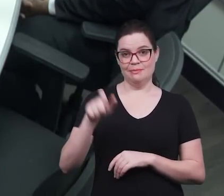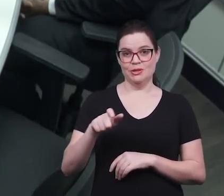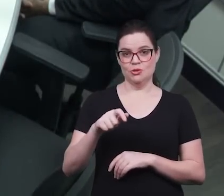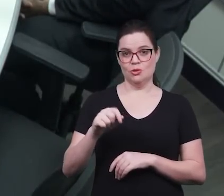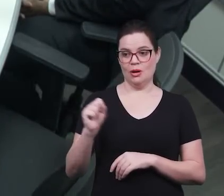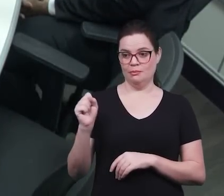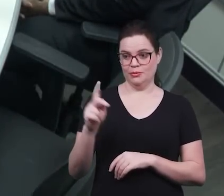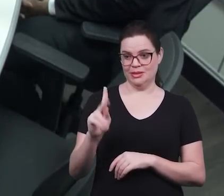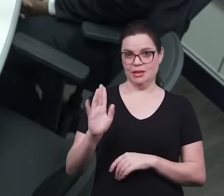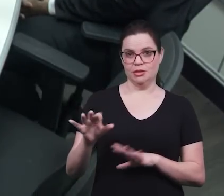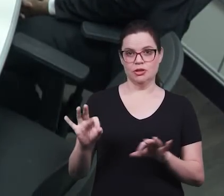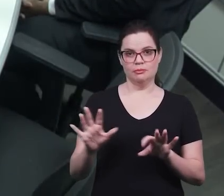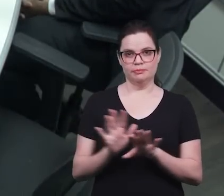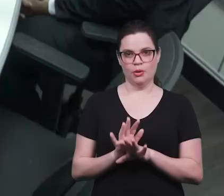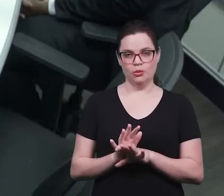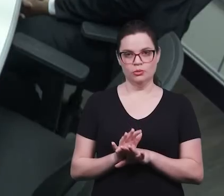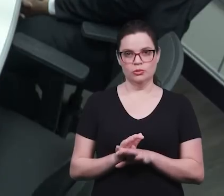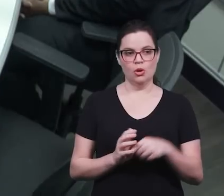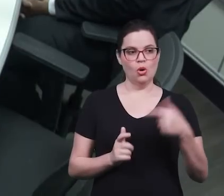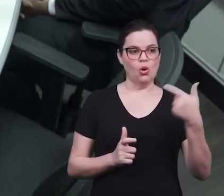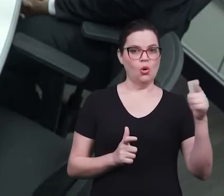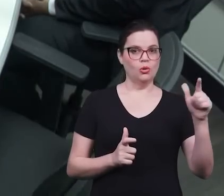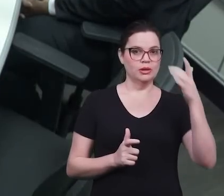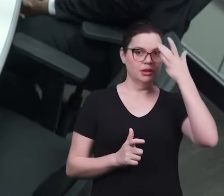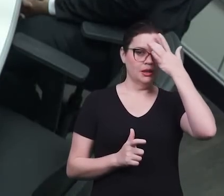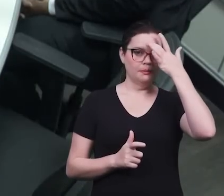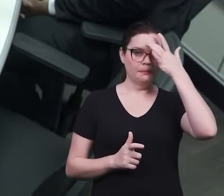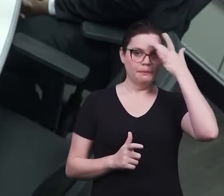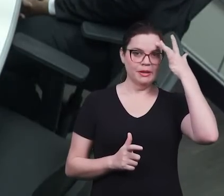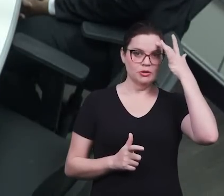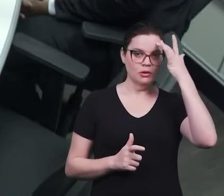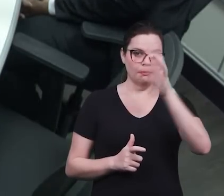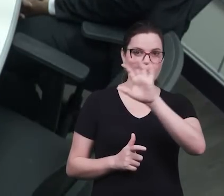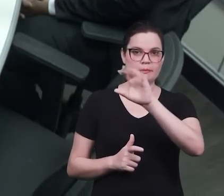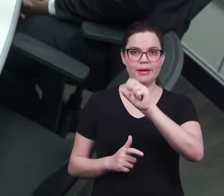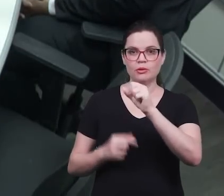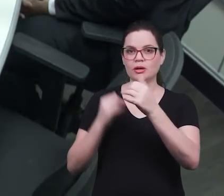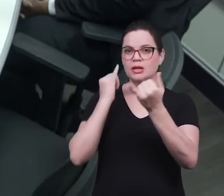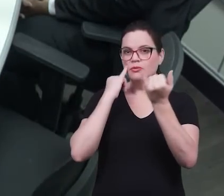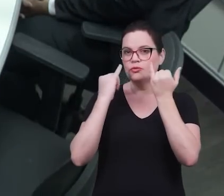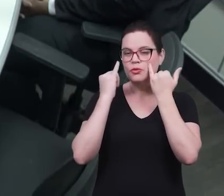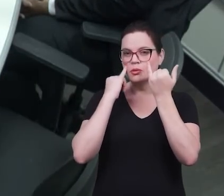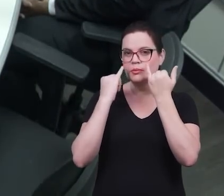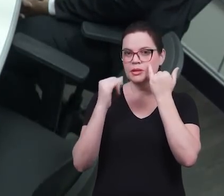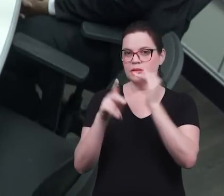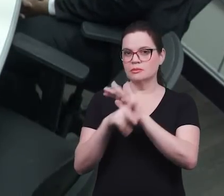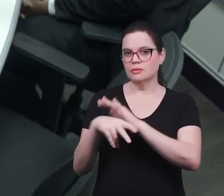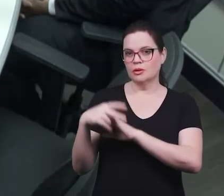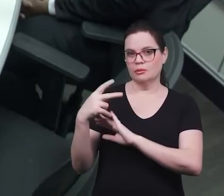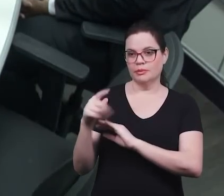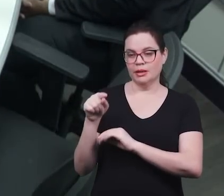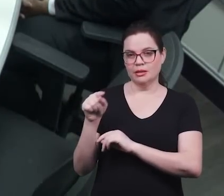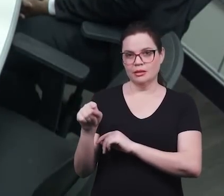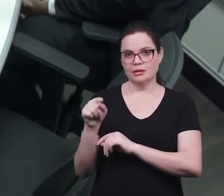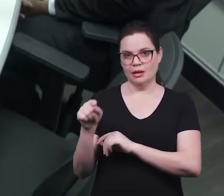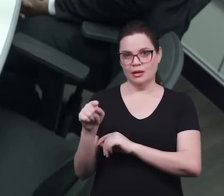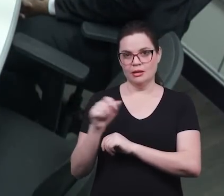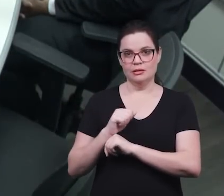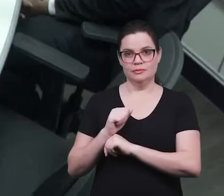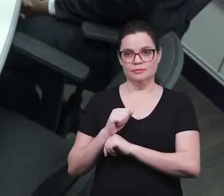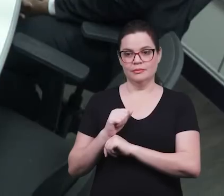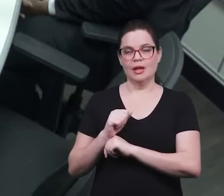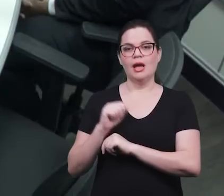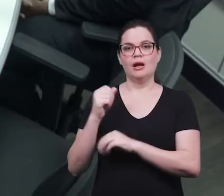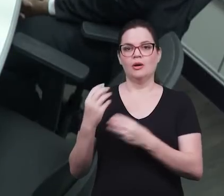concordar, alguém tomou a decisão de fazer uma intervenção na receita dela, como